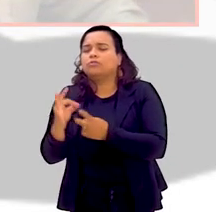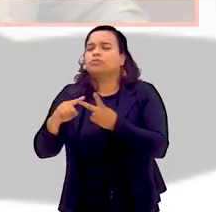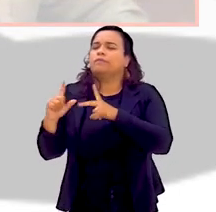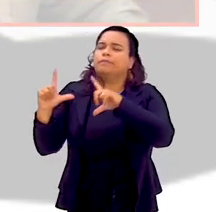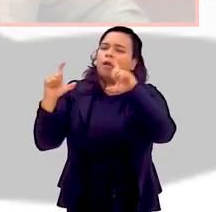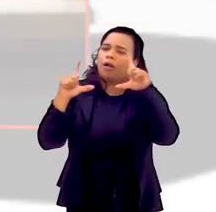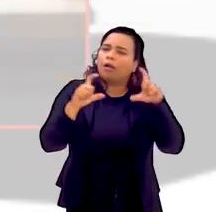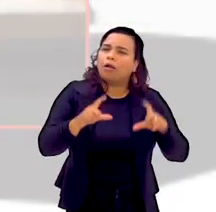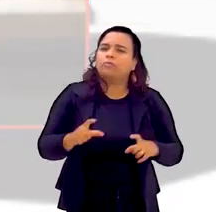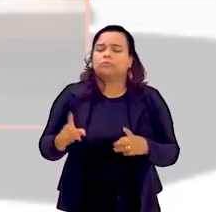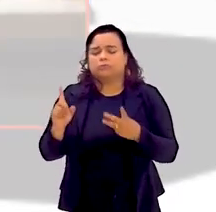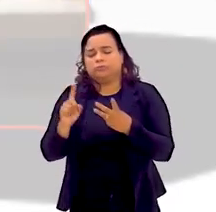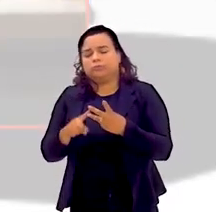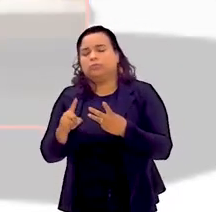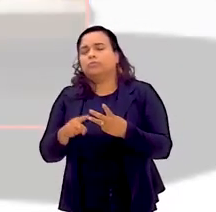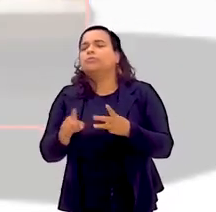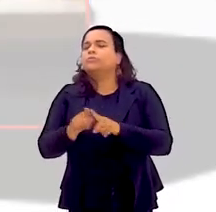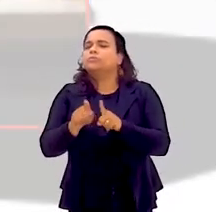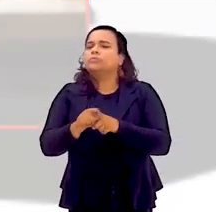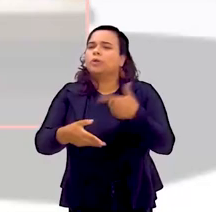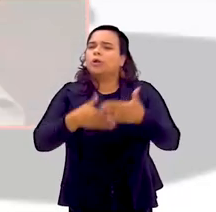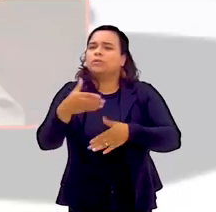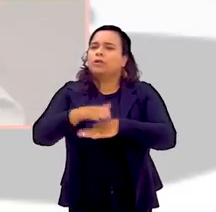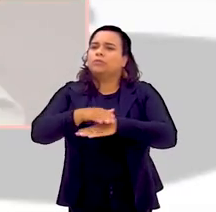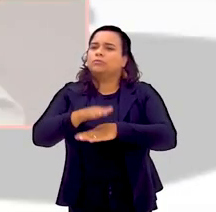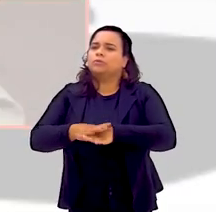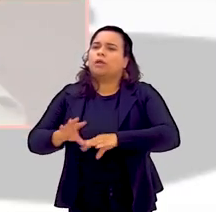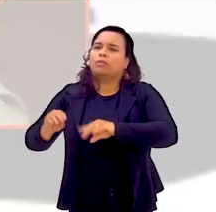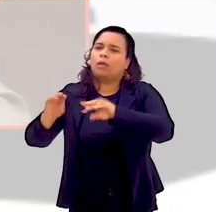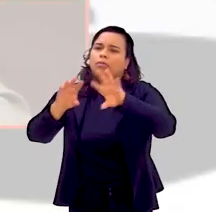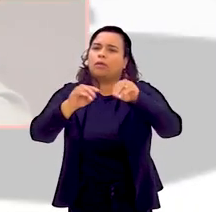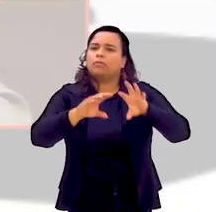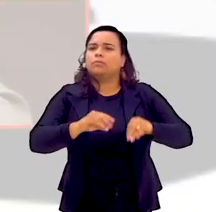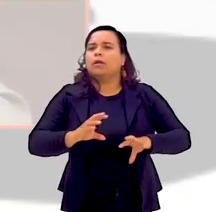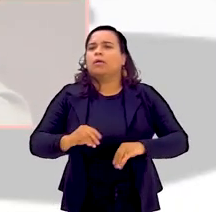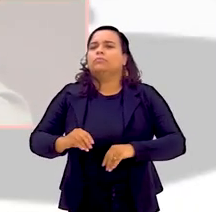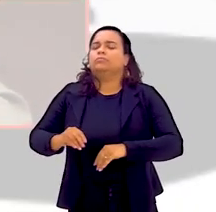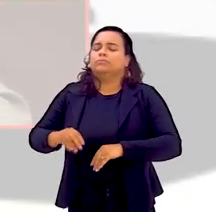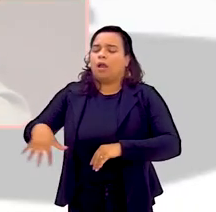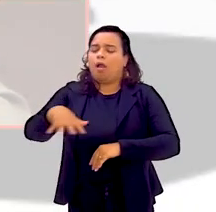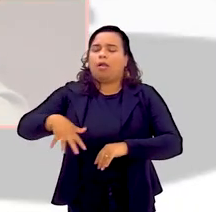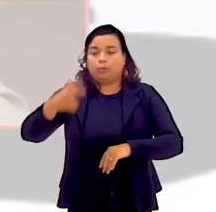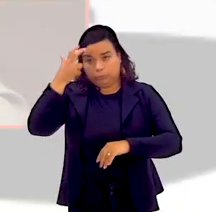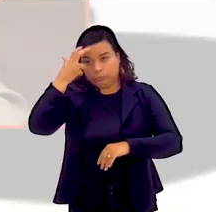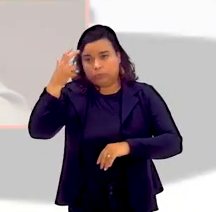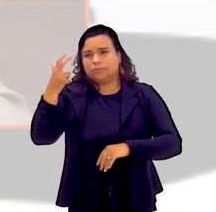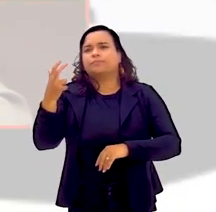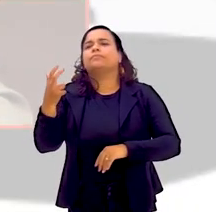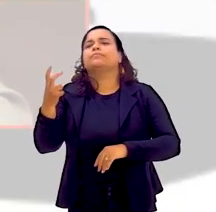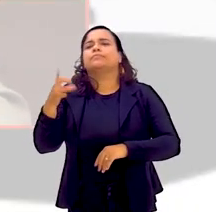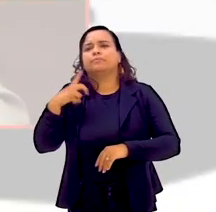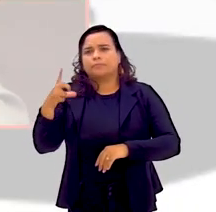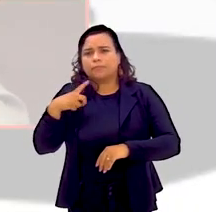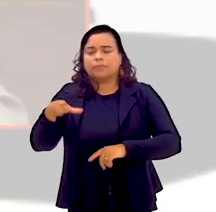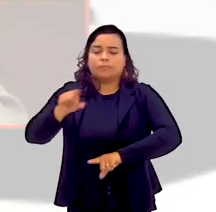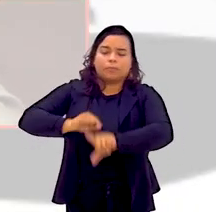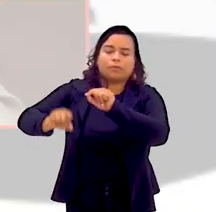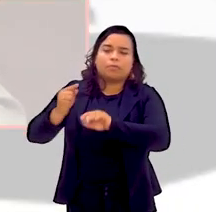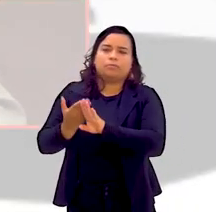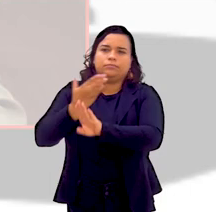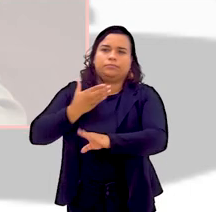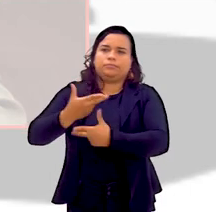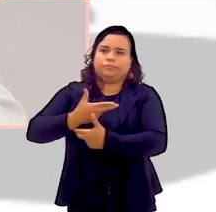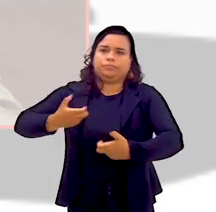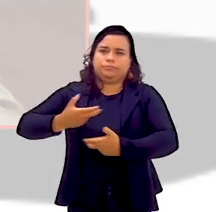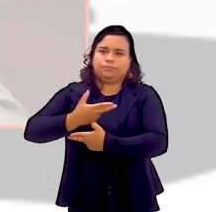fotografia, processos que envolvem manipulação de outros setores de cultura, eles são pré-selecionados